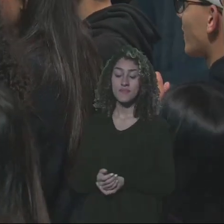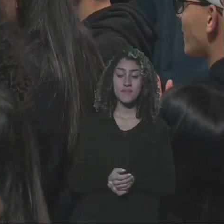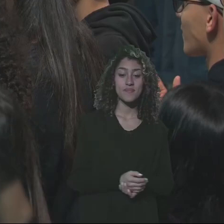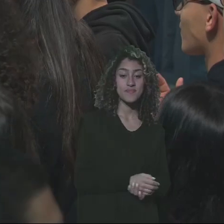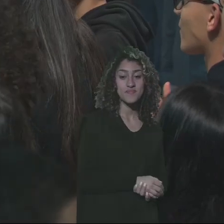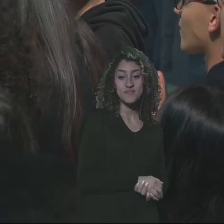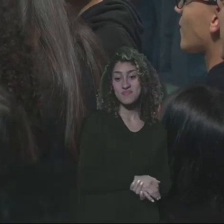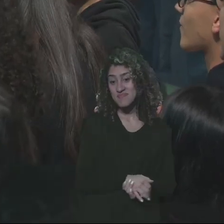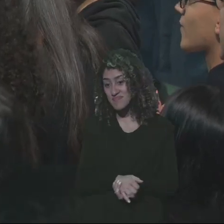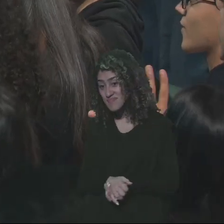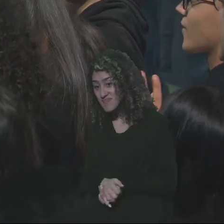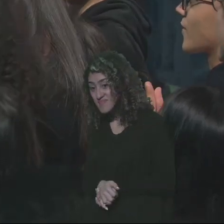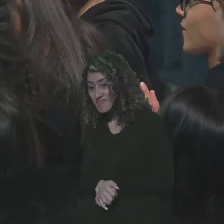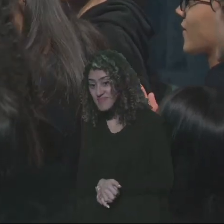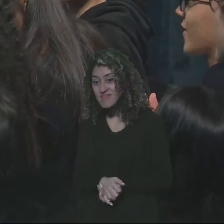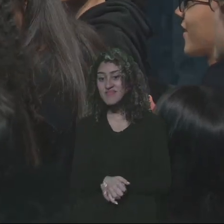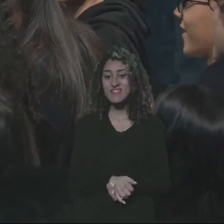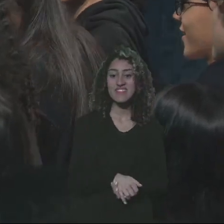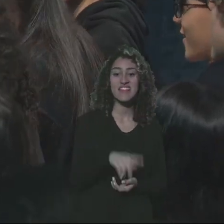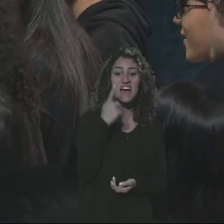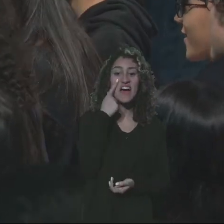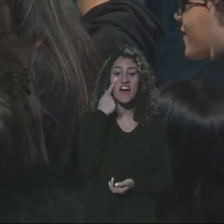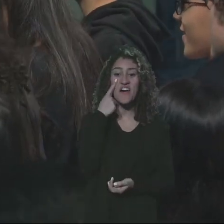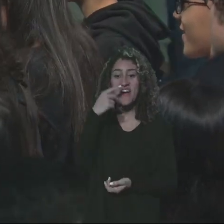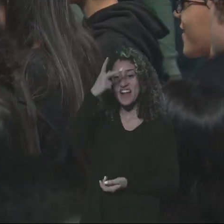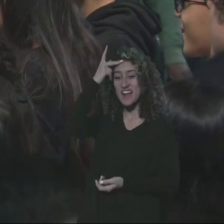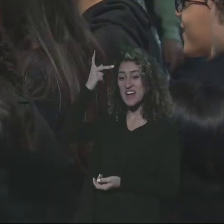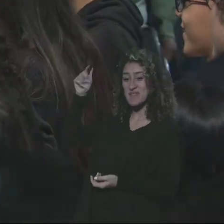Deus. Aqui, ó. Ela tá aqui.